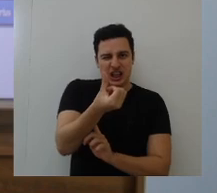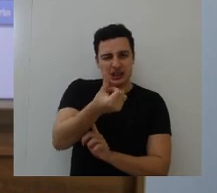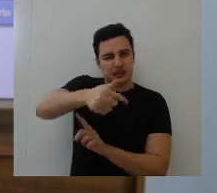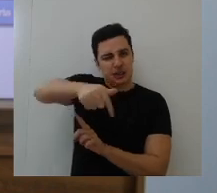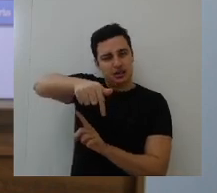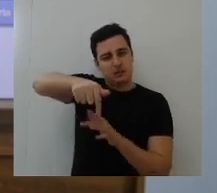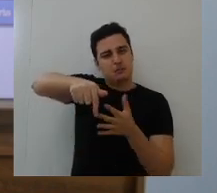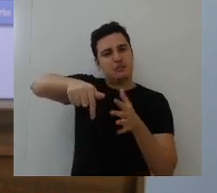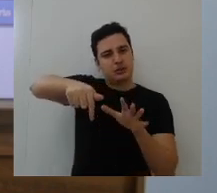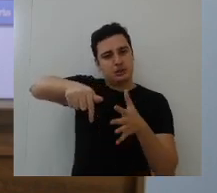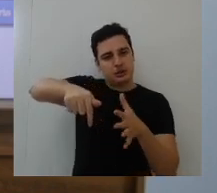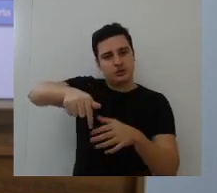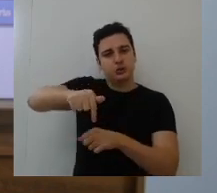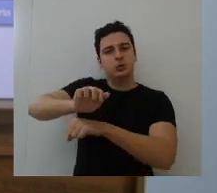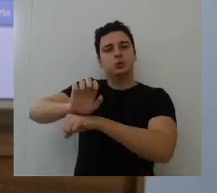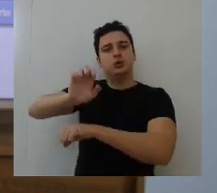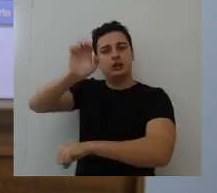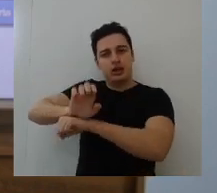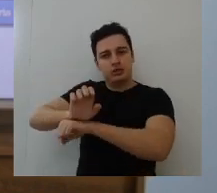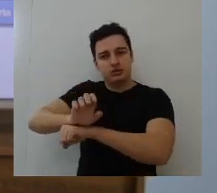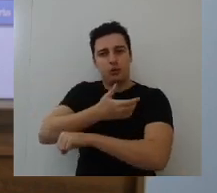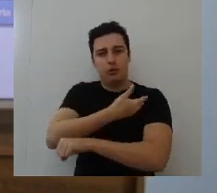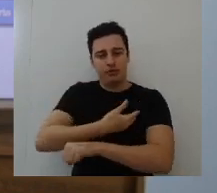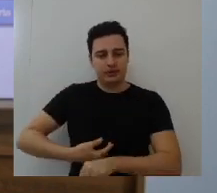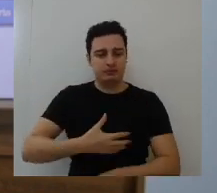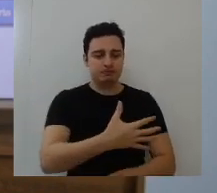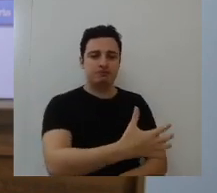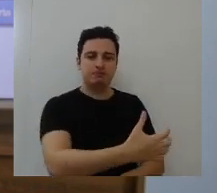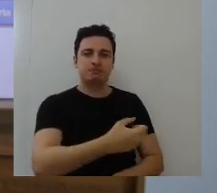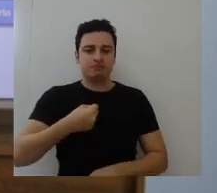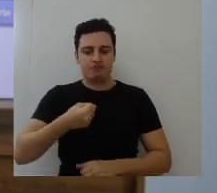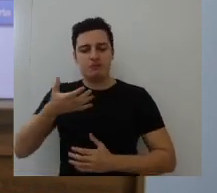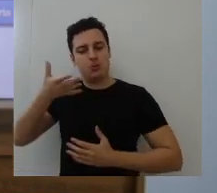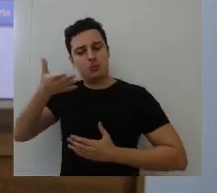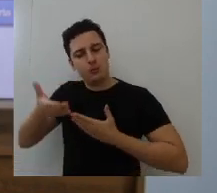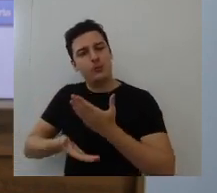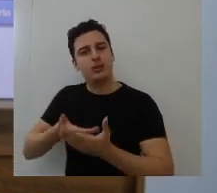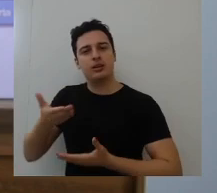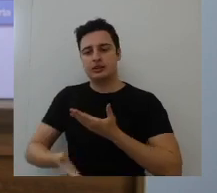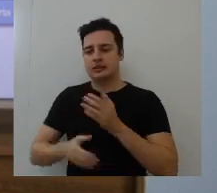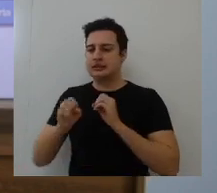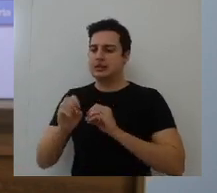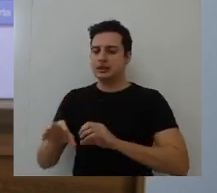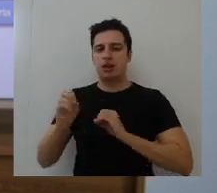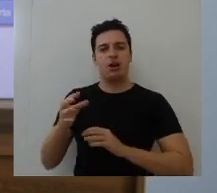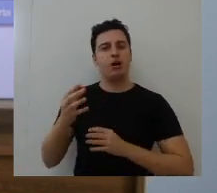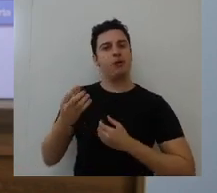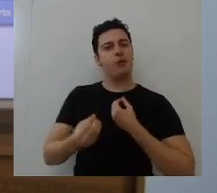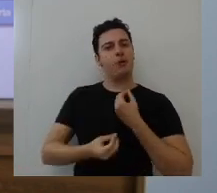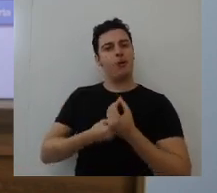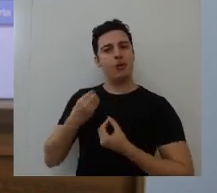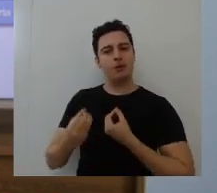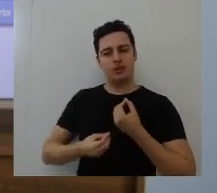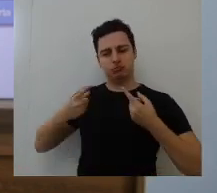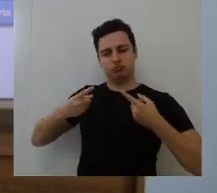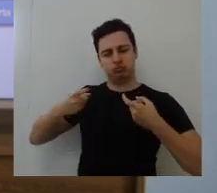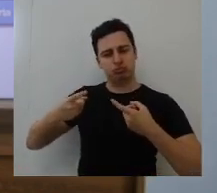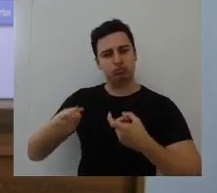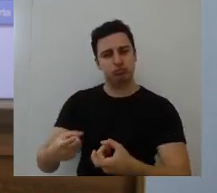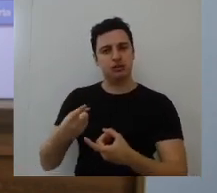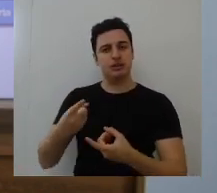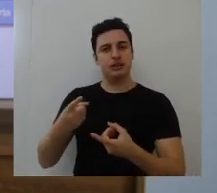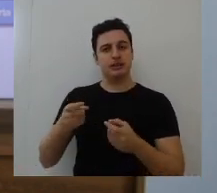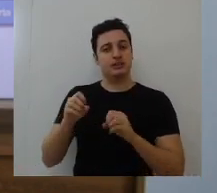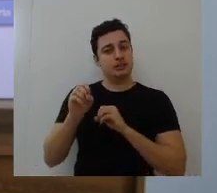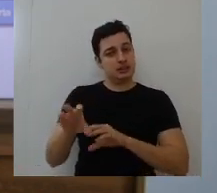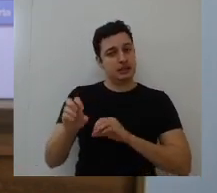o Estado é que vai cuidar dele. Né? De que maneira? Vai ensinar a arte da guerra, vai ensinar um pouco de